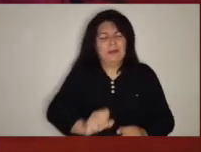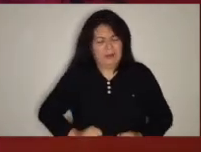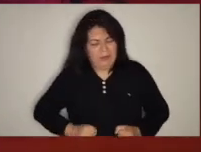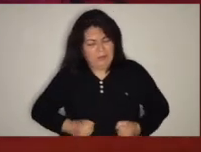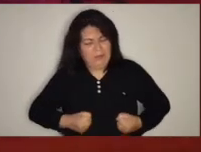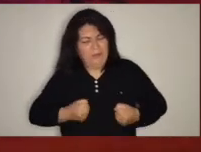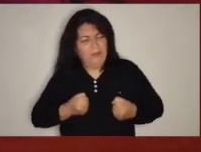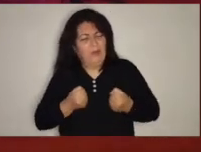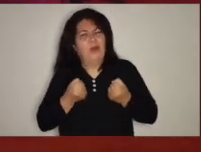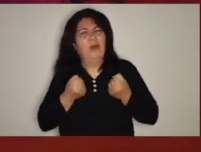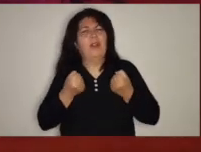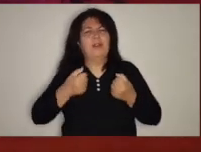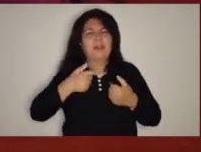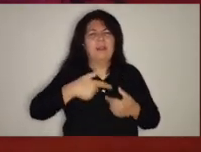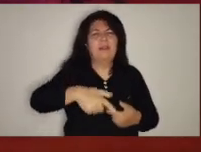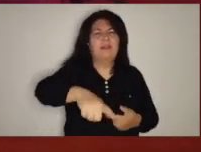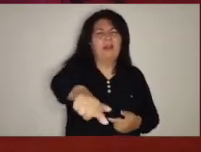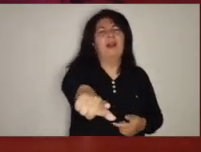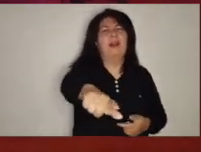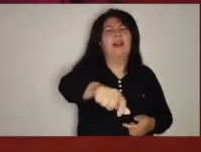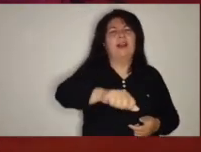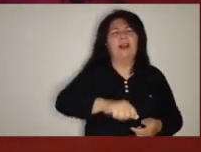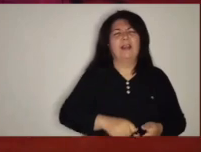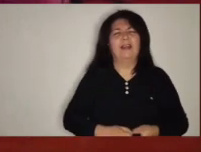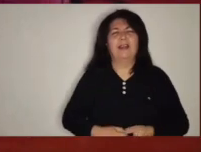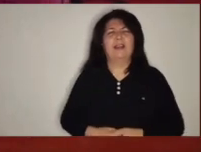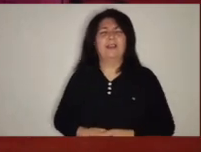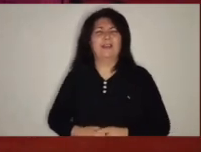sandálias me disse